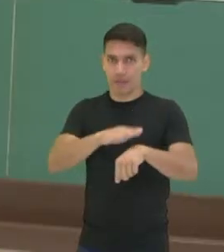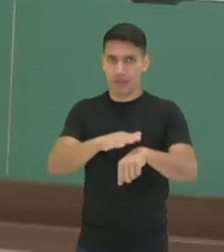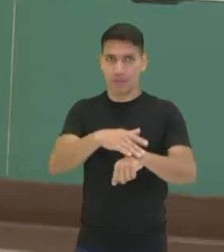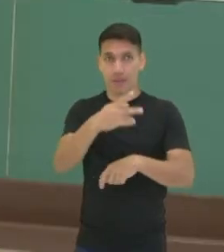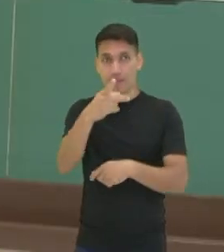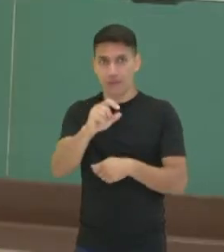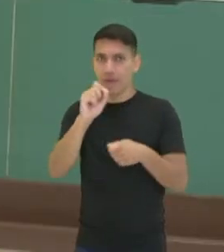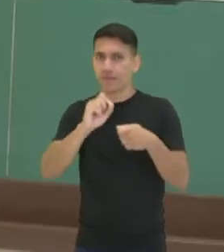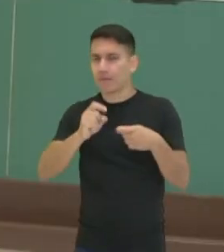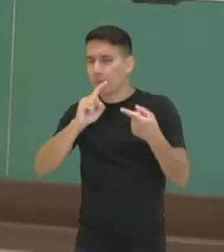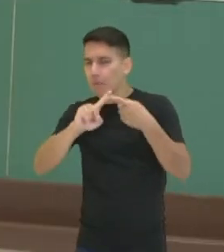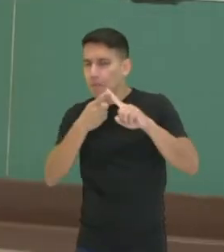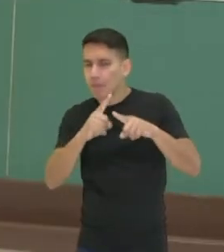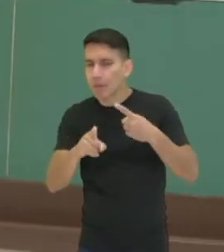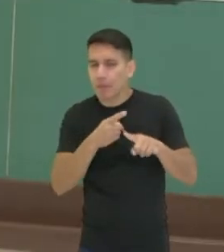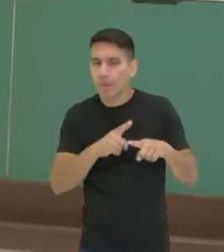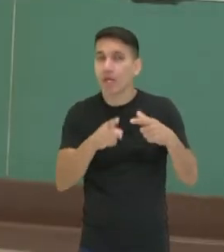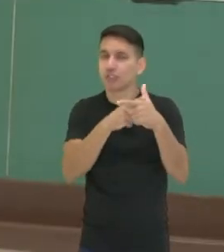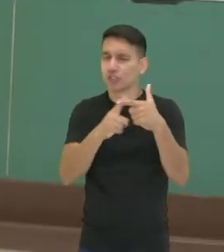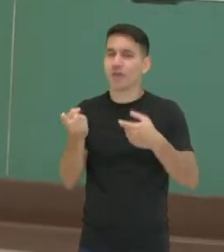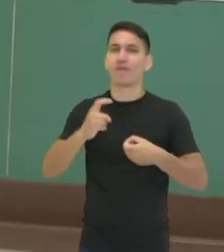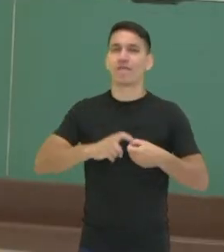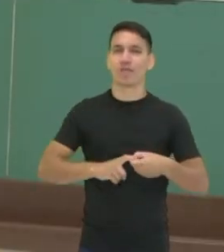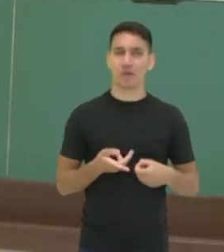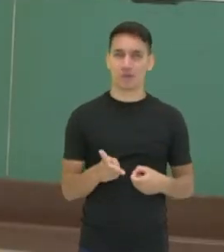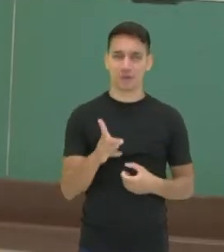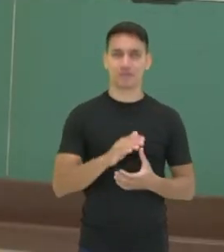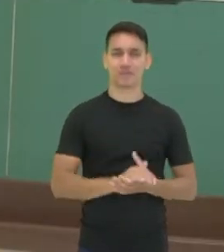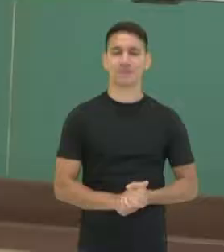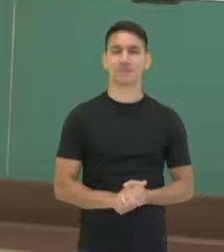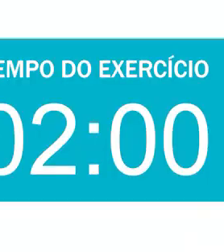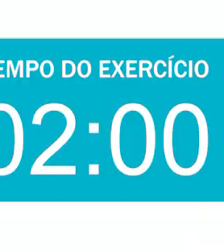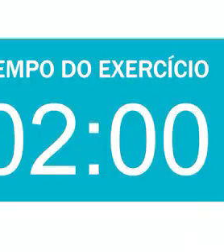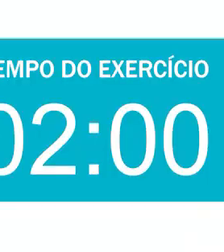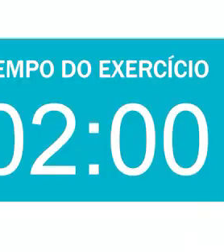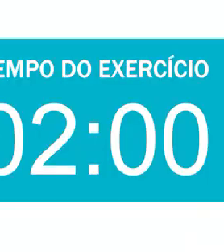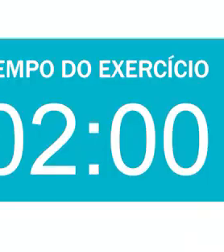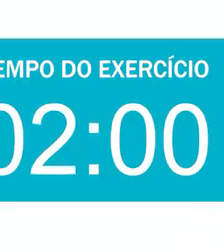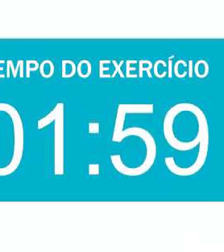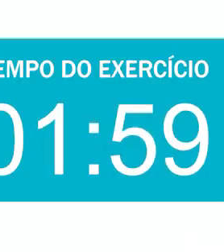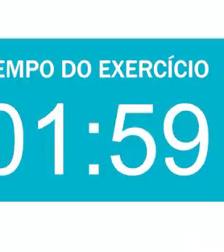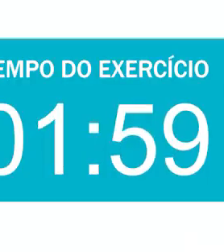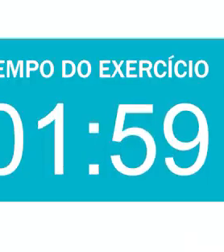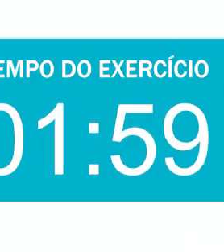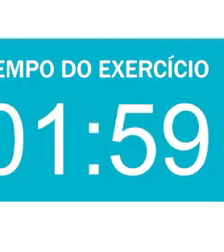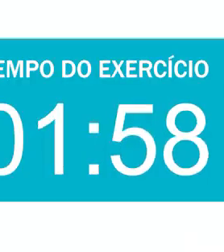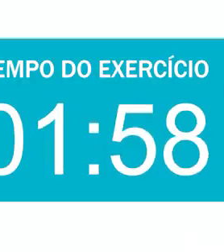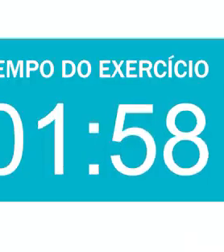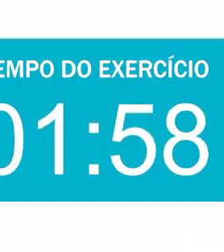para vocês tentarem fazer essa divisão e eu já retomo para fazer a correção, tá joia?